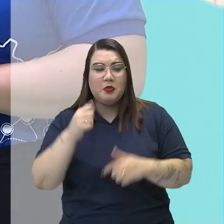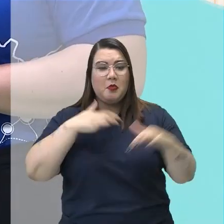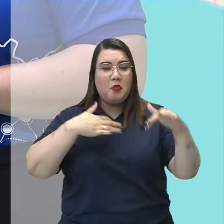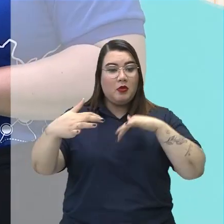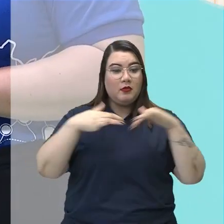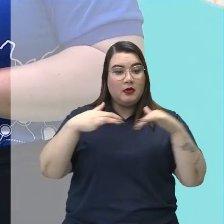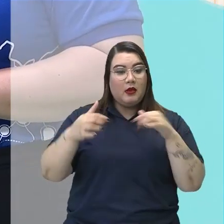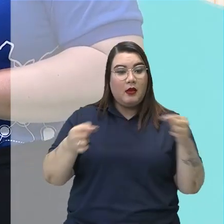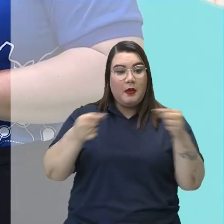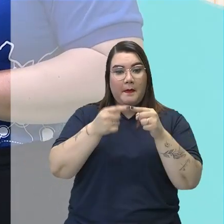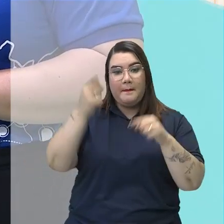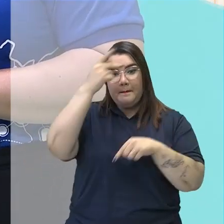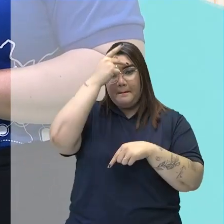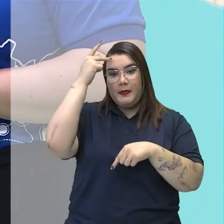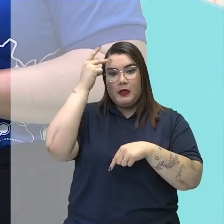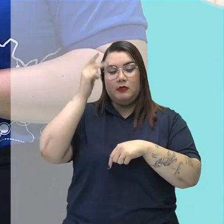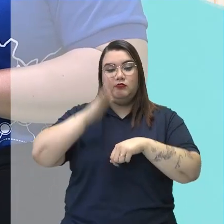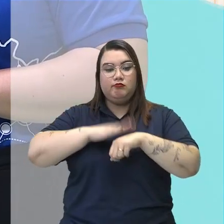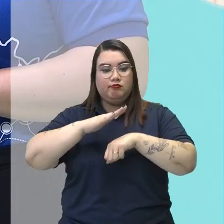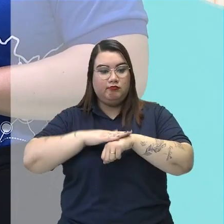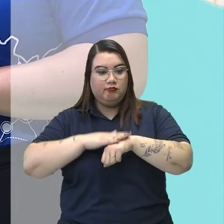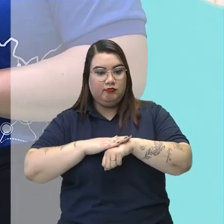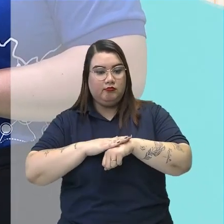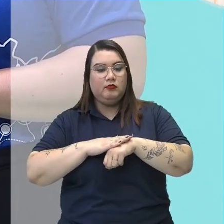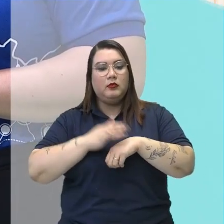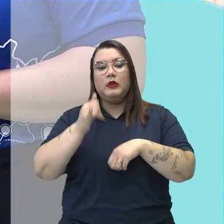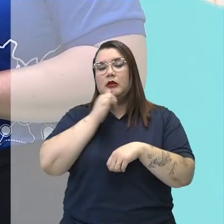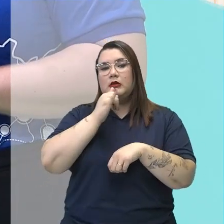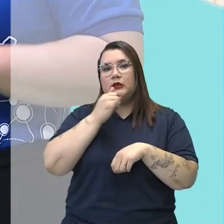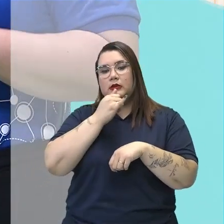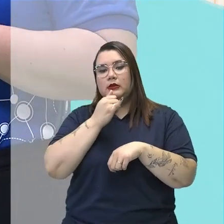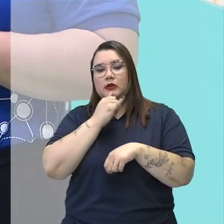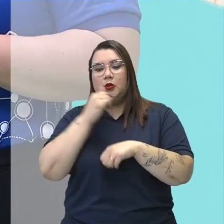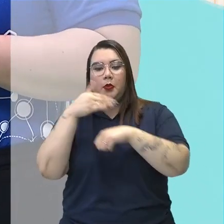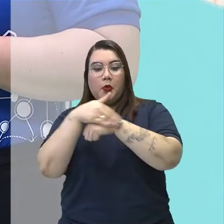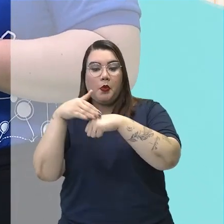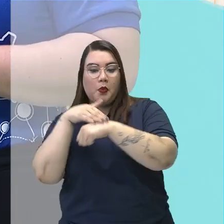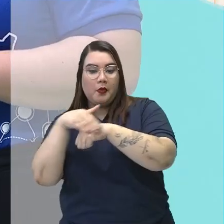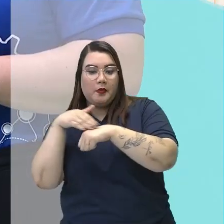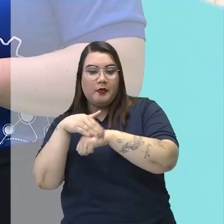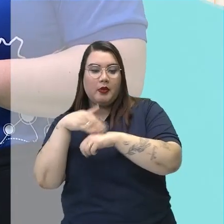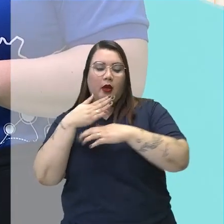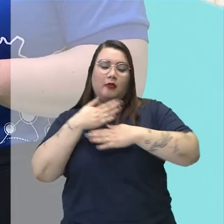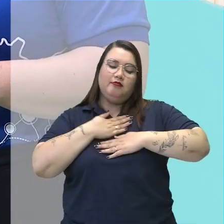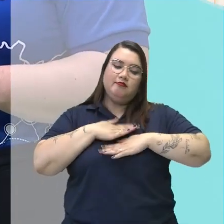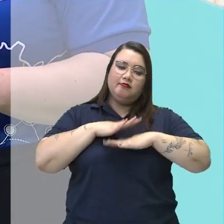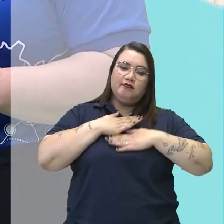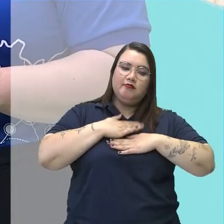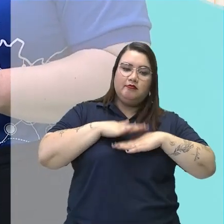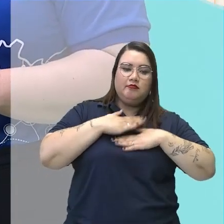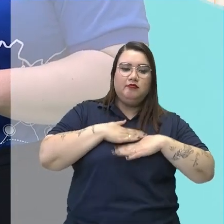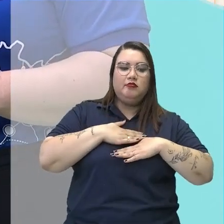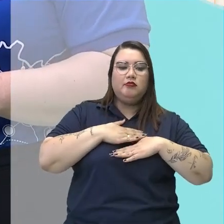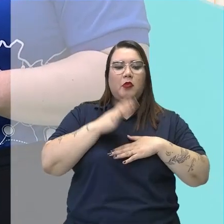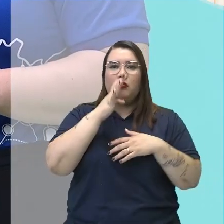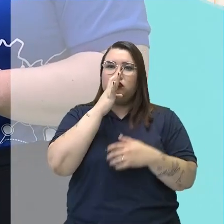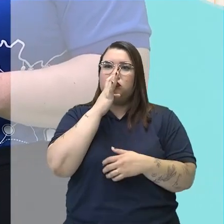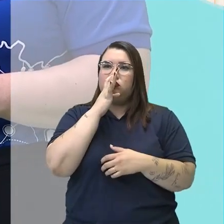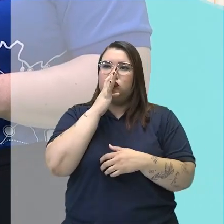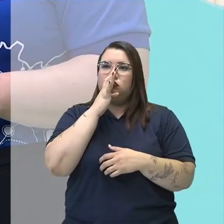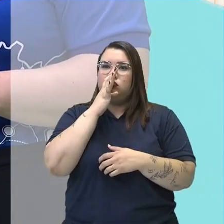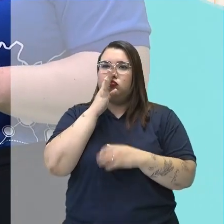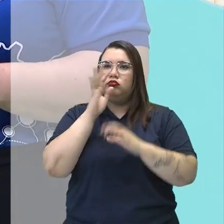o espectador da atividade em si, como conversar, descansar,